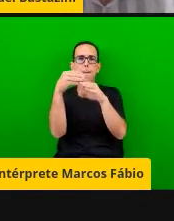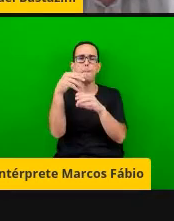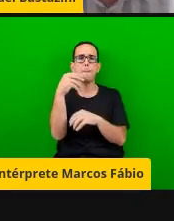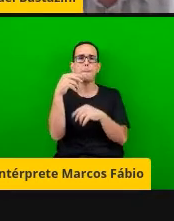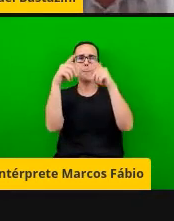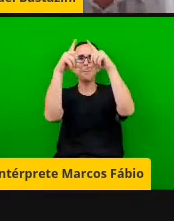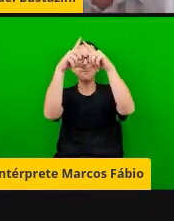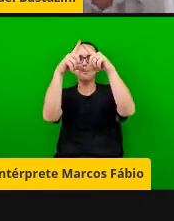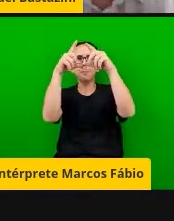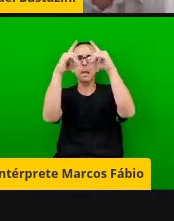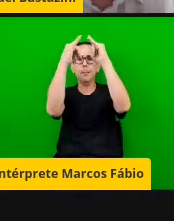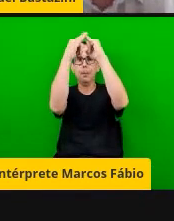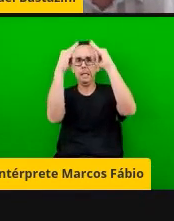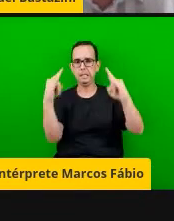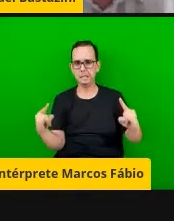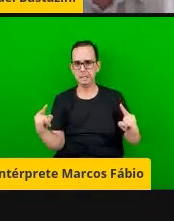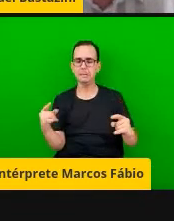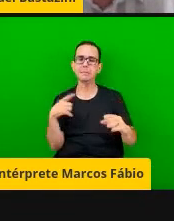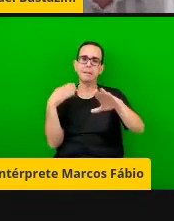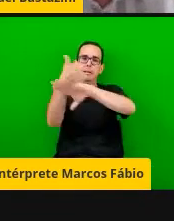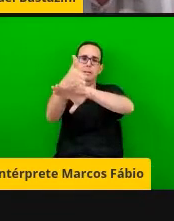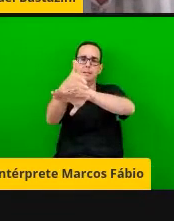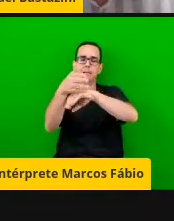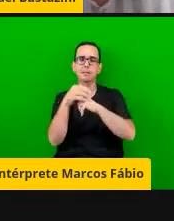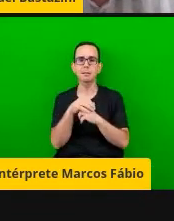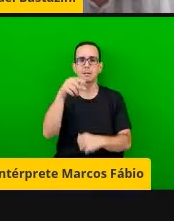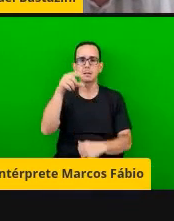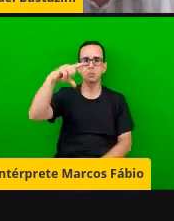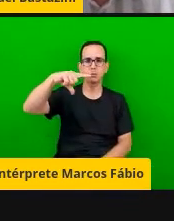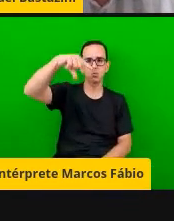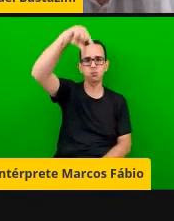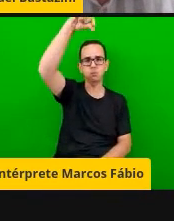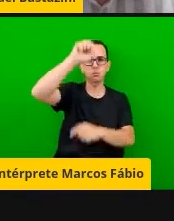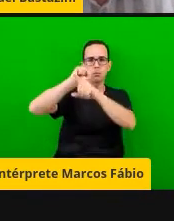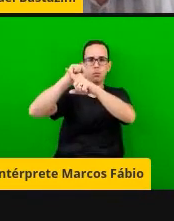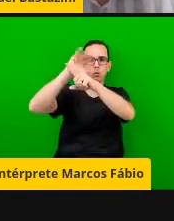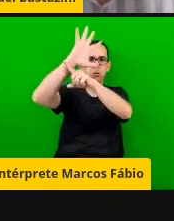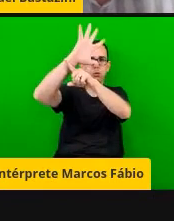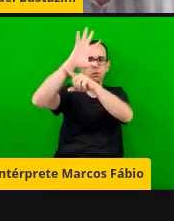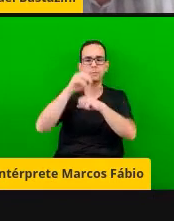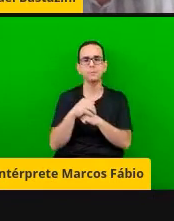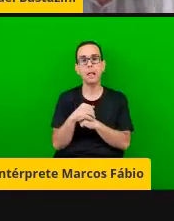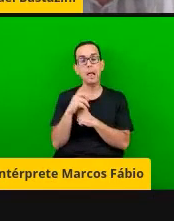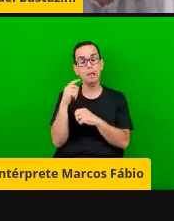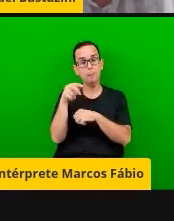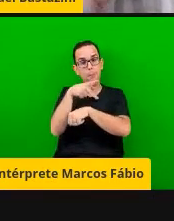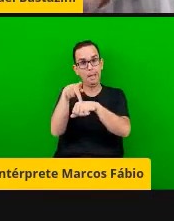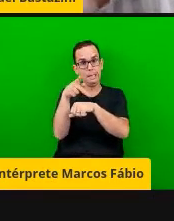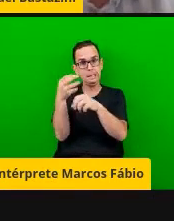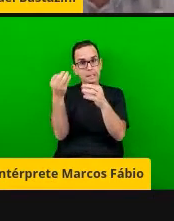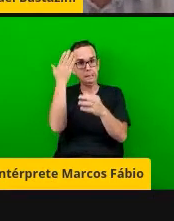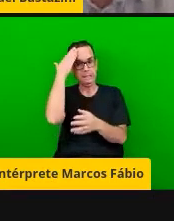gente observa que as principais cidades dos países desenvolvidos, elas